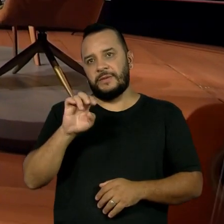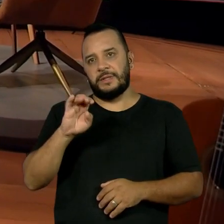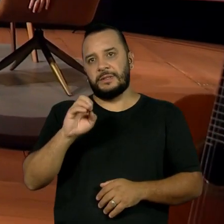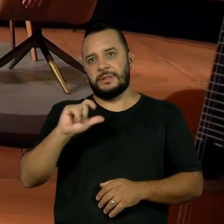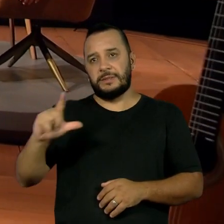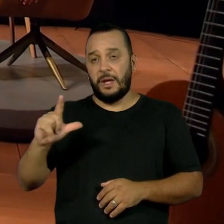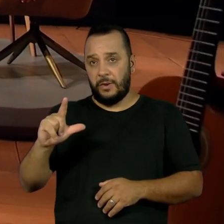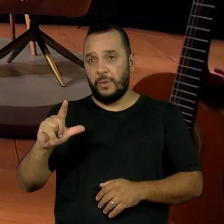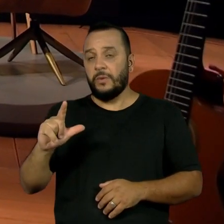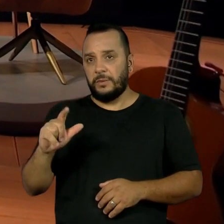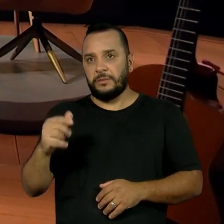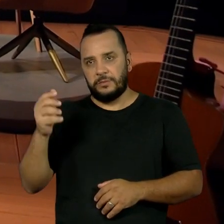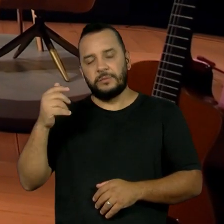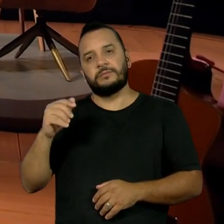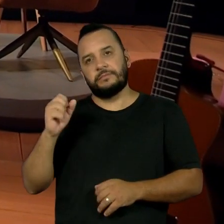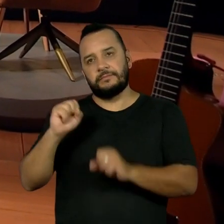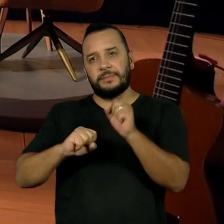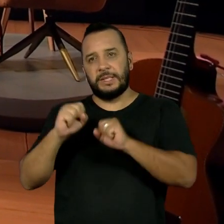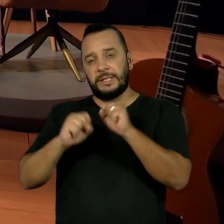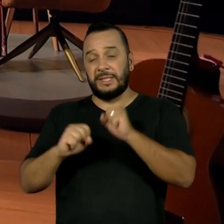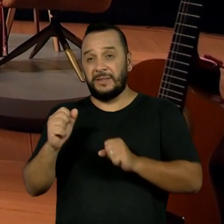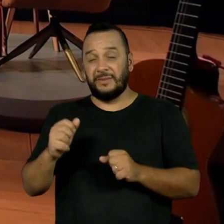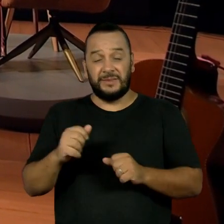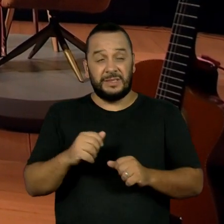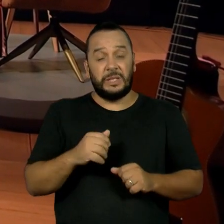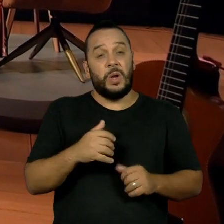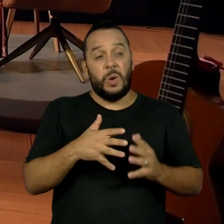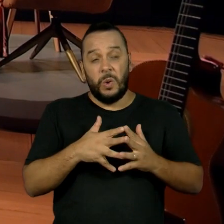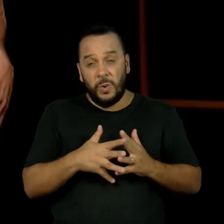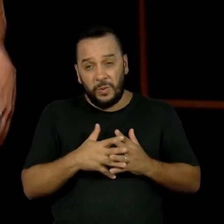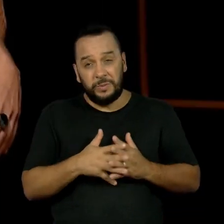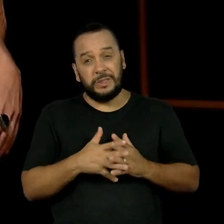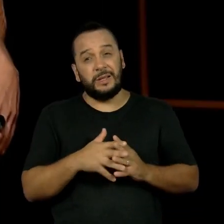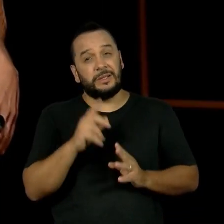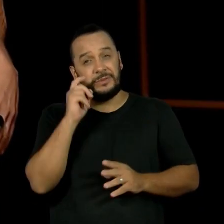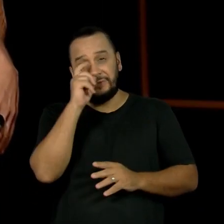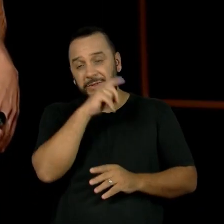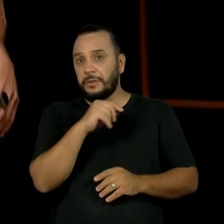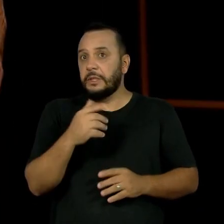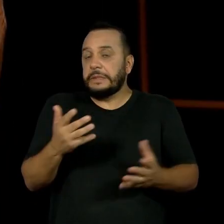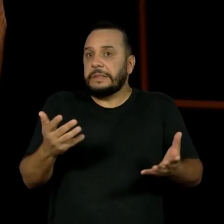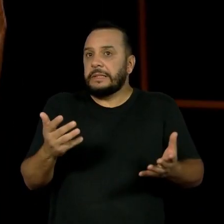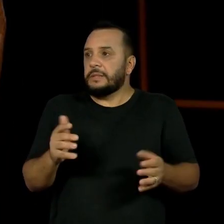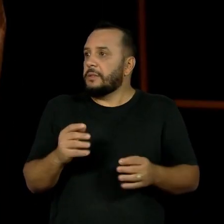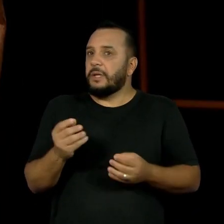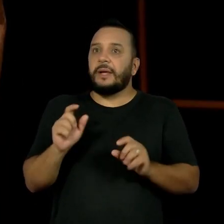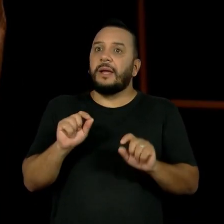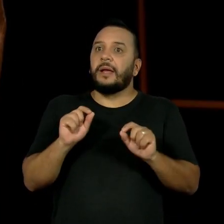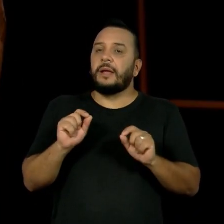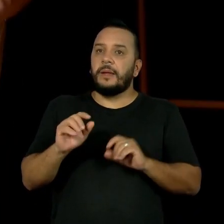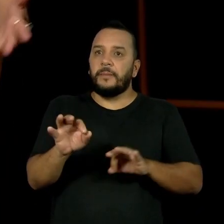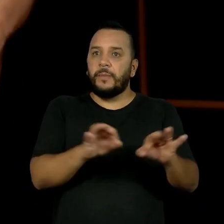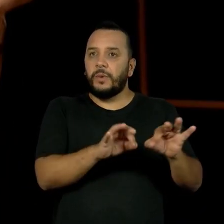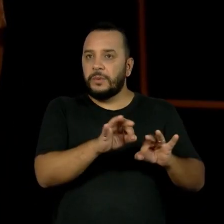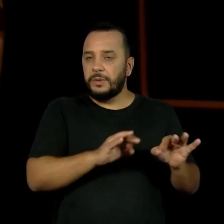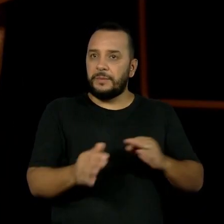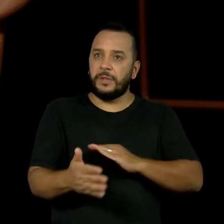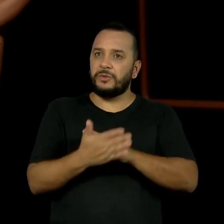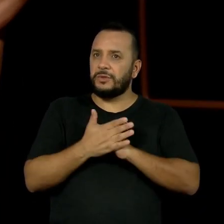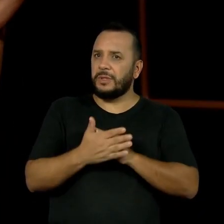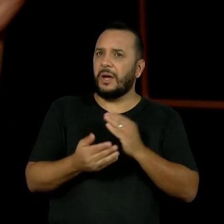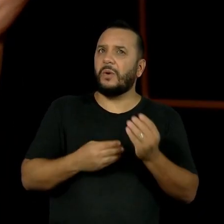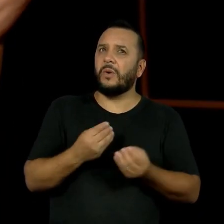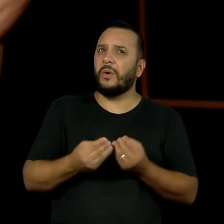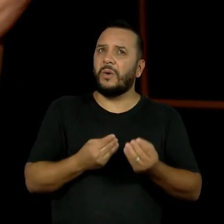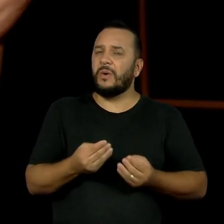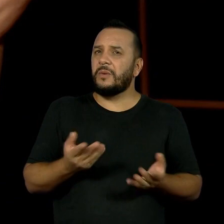assim, olha, Madi, tá complicado o negócio. E aí eu fiquei sem produtor. E aí eu falei assim, como é